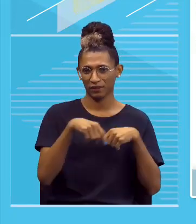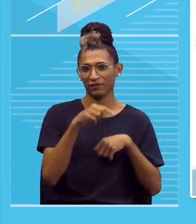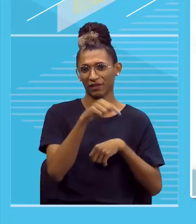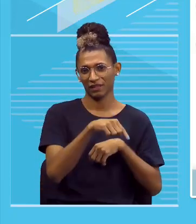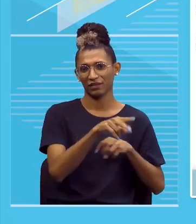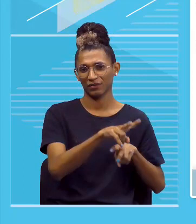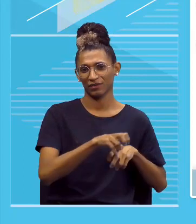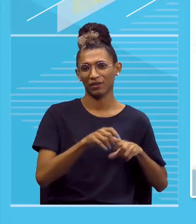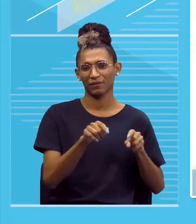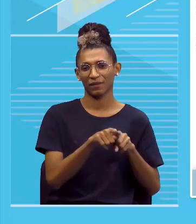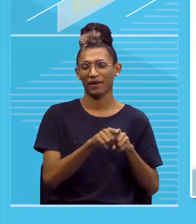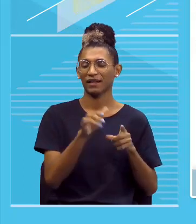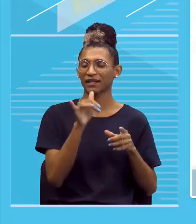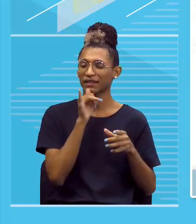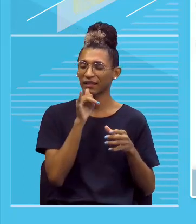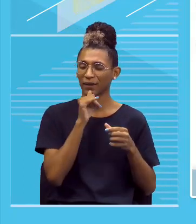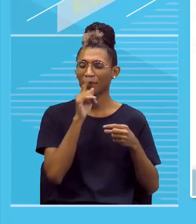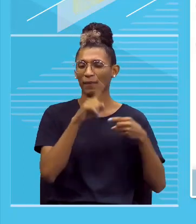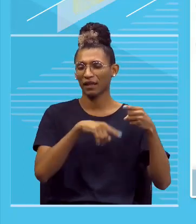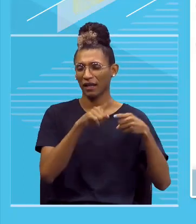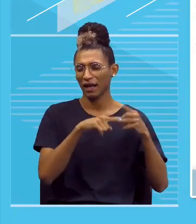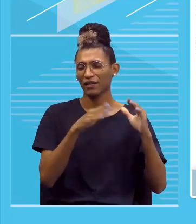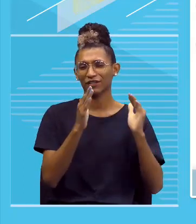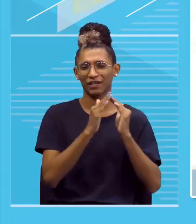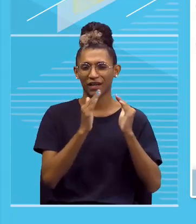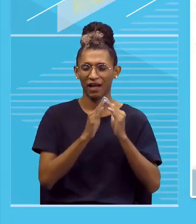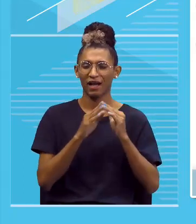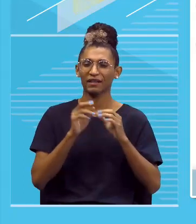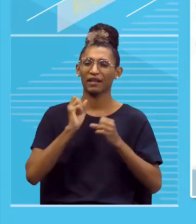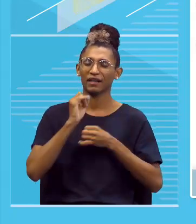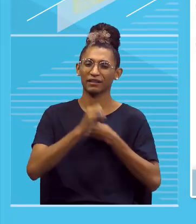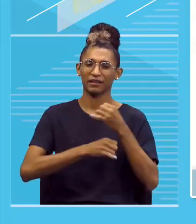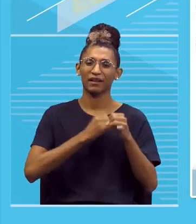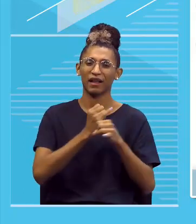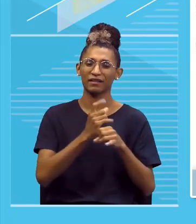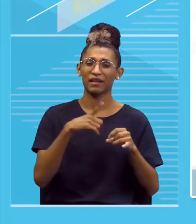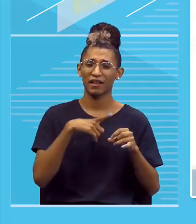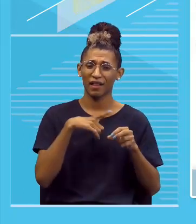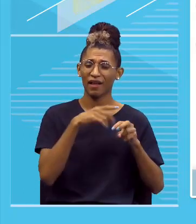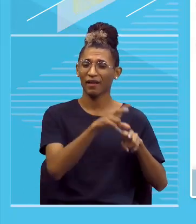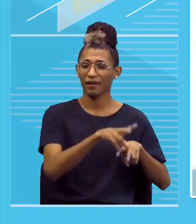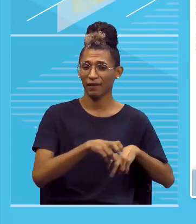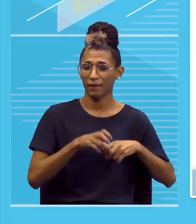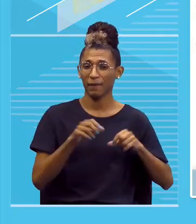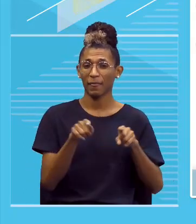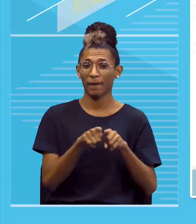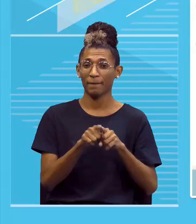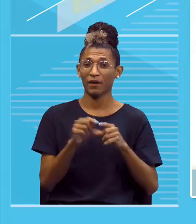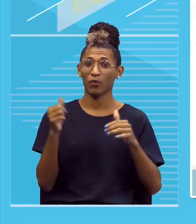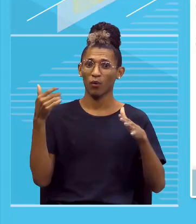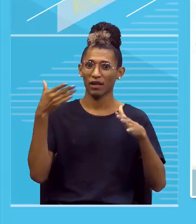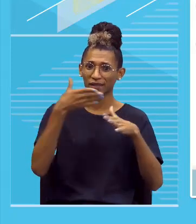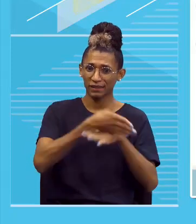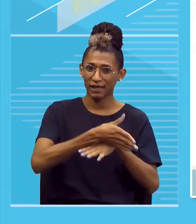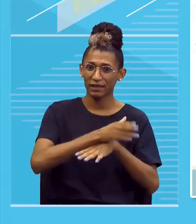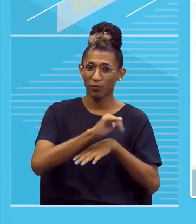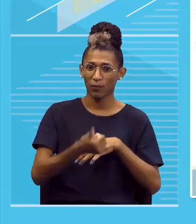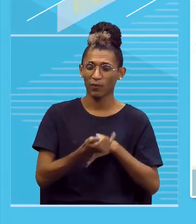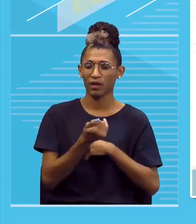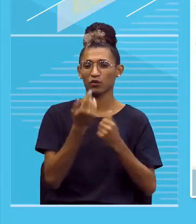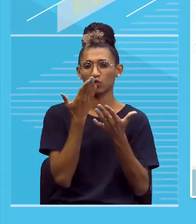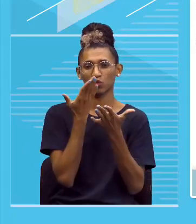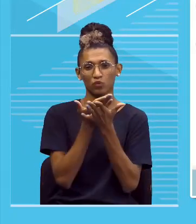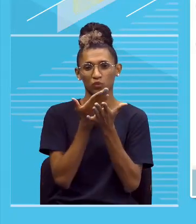Os eletrodomésticos a internet o acesso ao estudo à distância